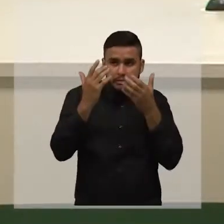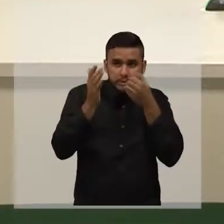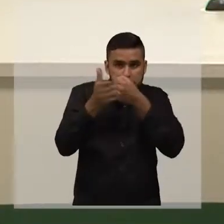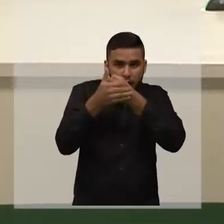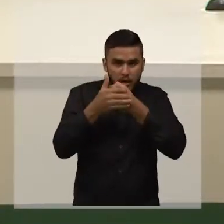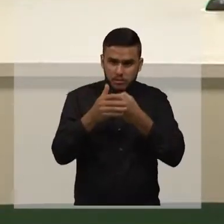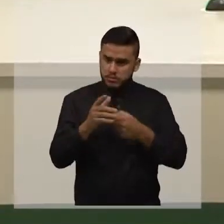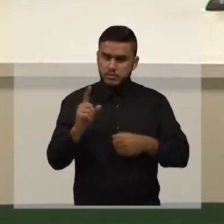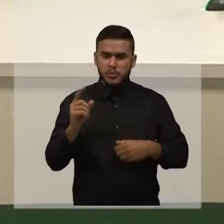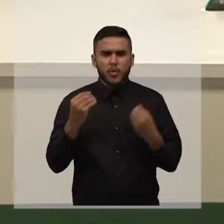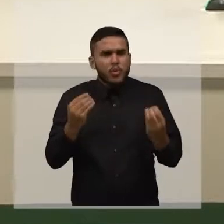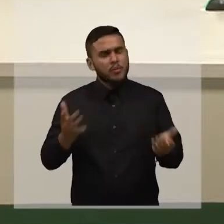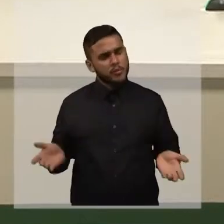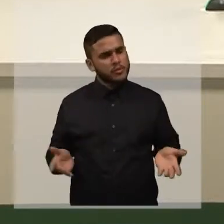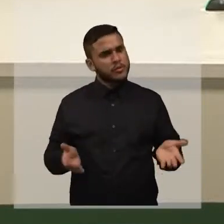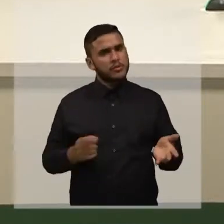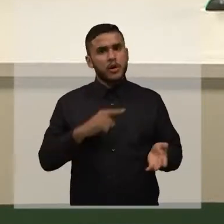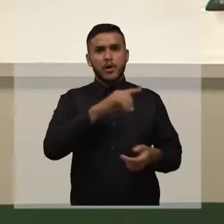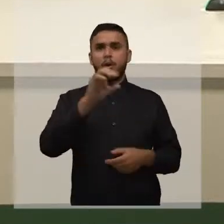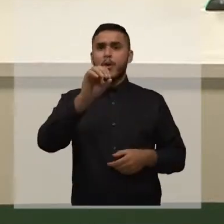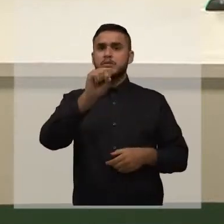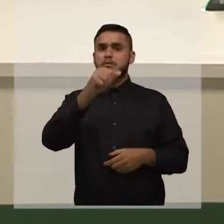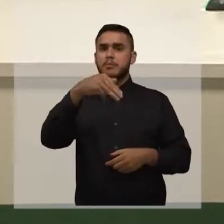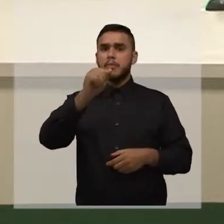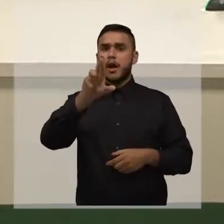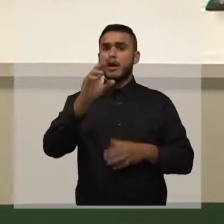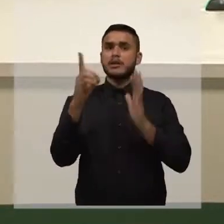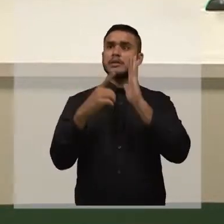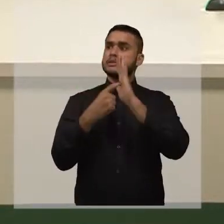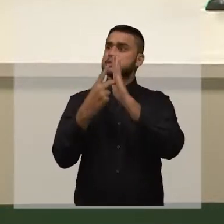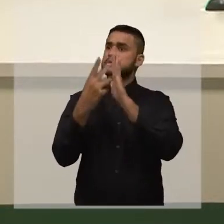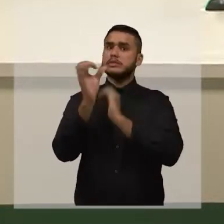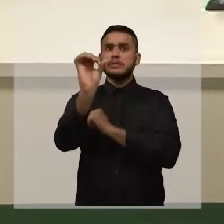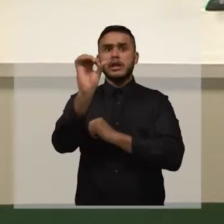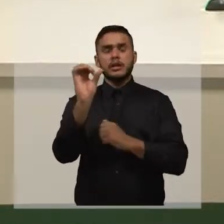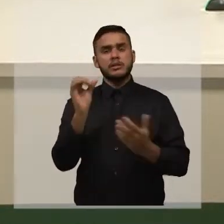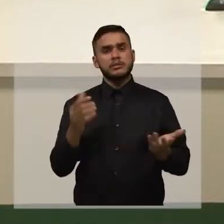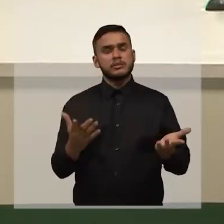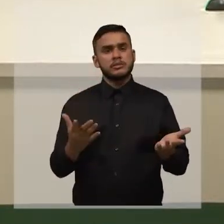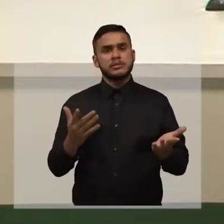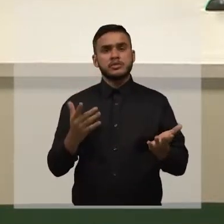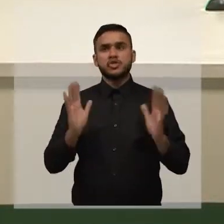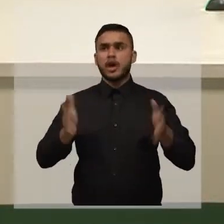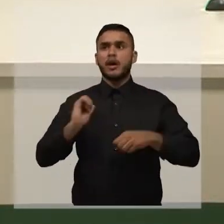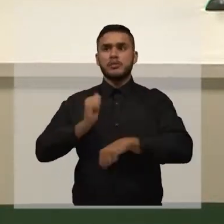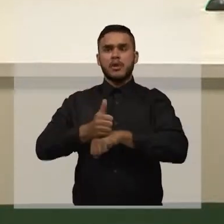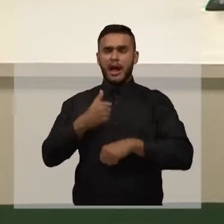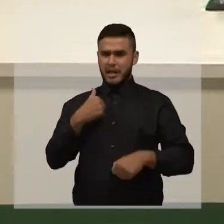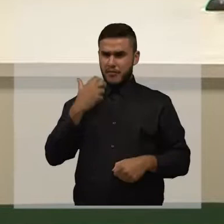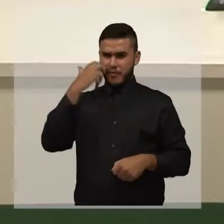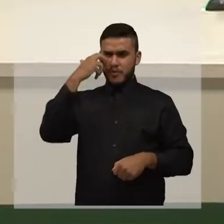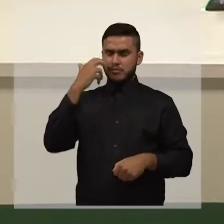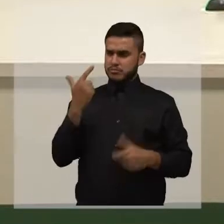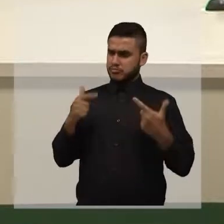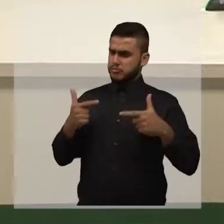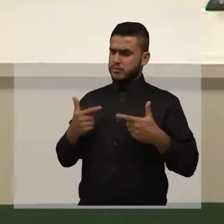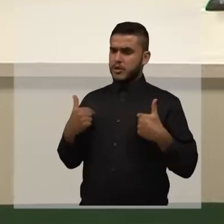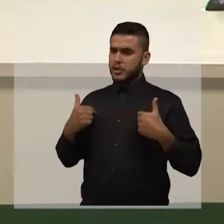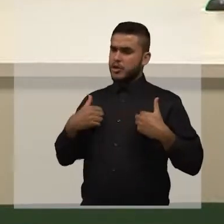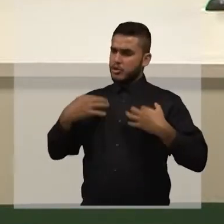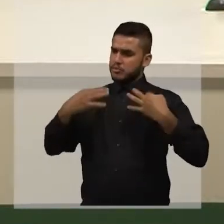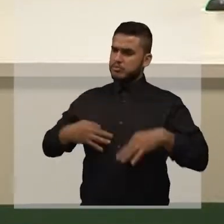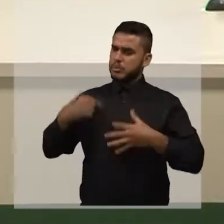ponto chega... a classe política. Que ponto chegou essa criminalização, Luiz, da classe política, que é uma coisa odiosa,